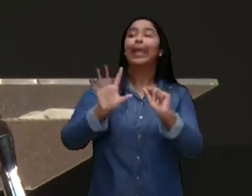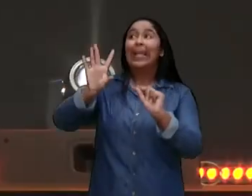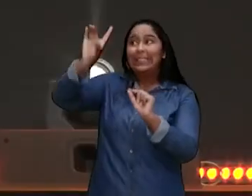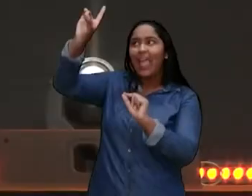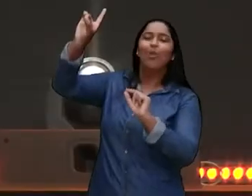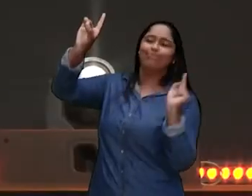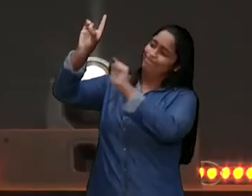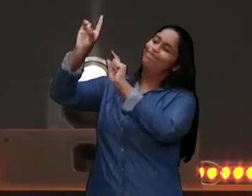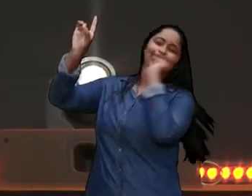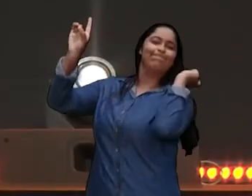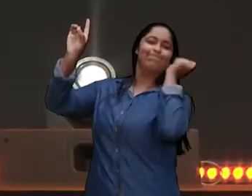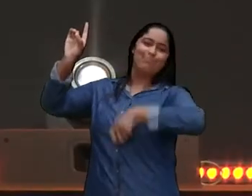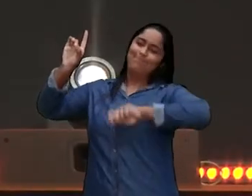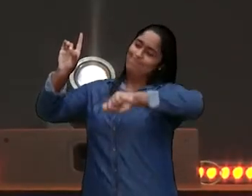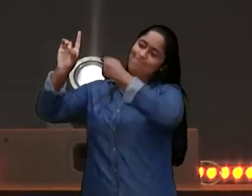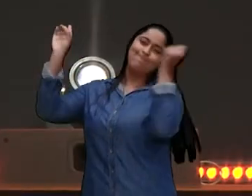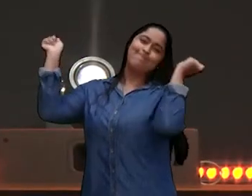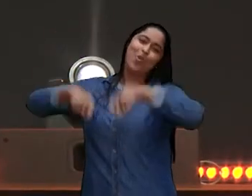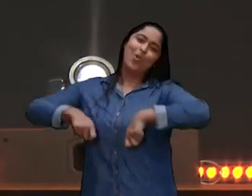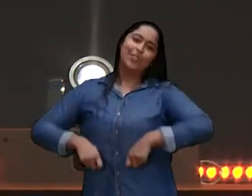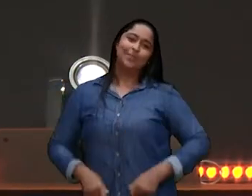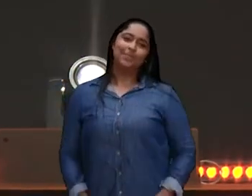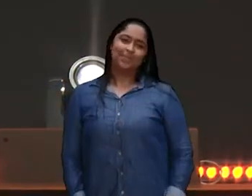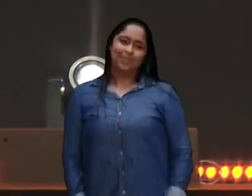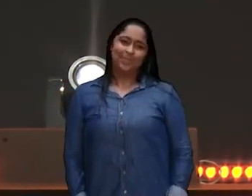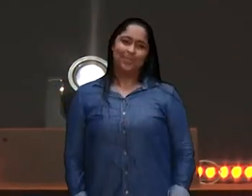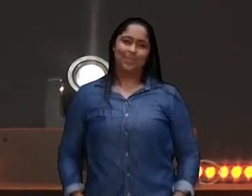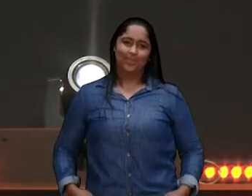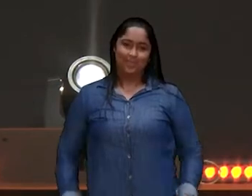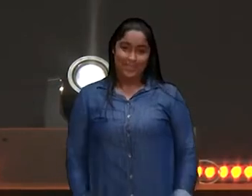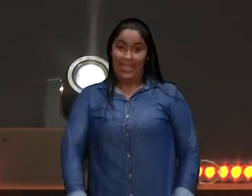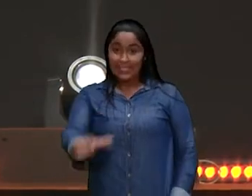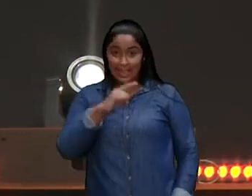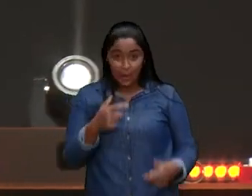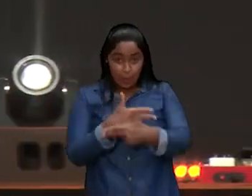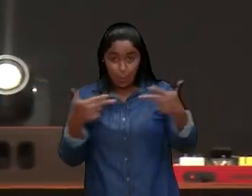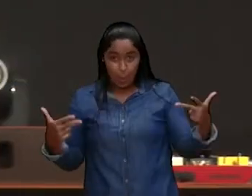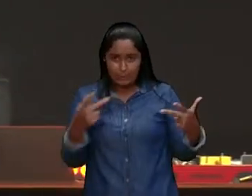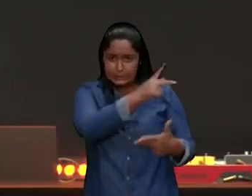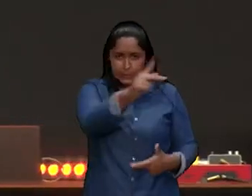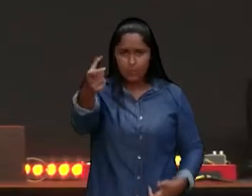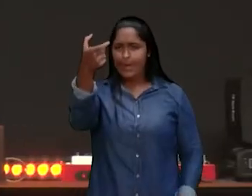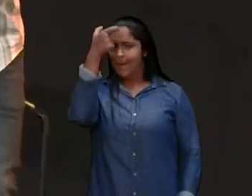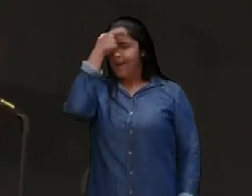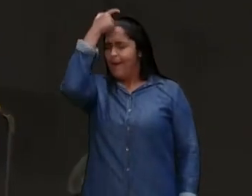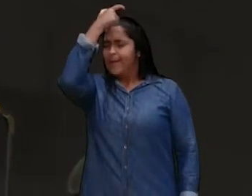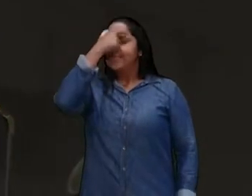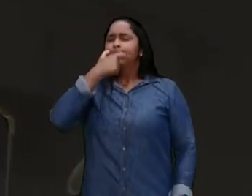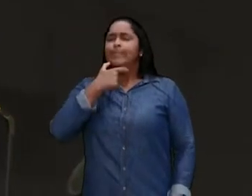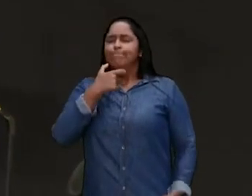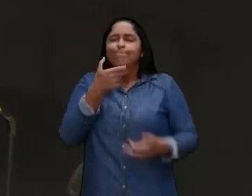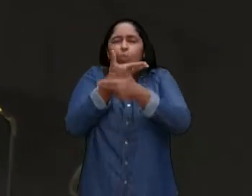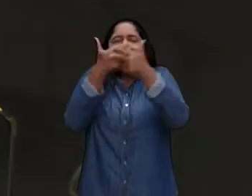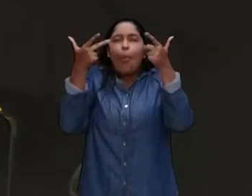Tu tem quantos no seu casamento tem coisas no seu caráter tem traumas que você carrega se você